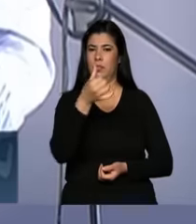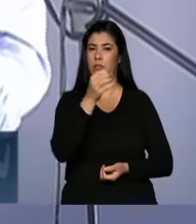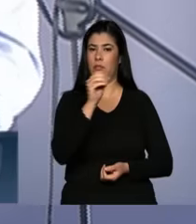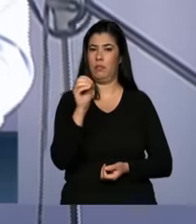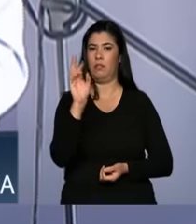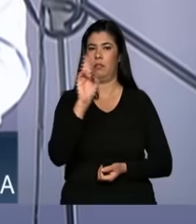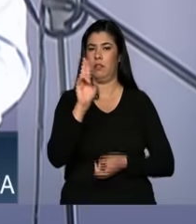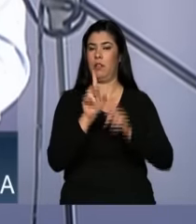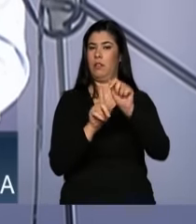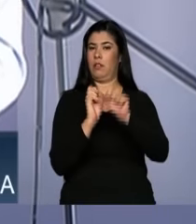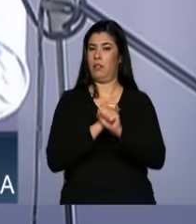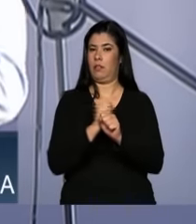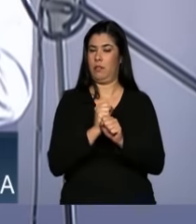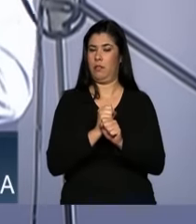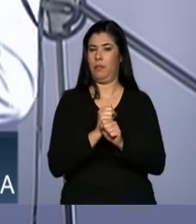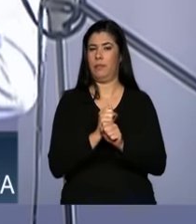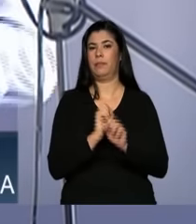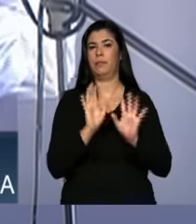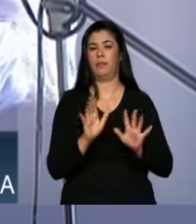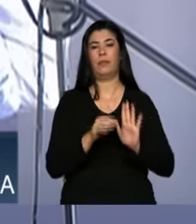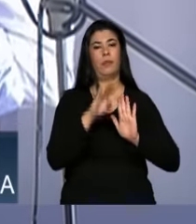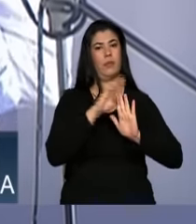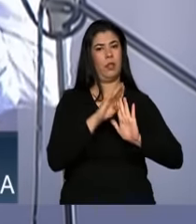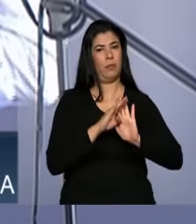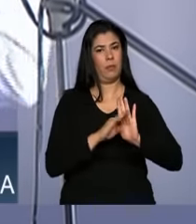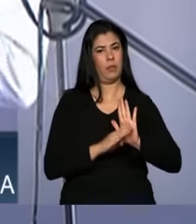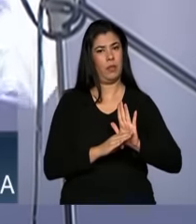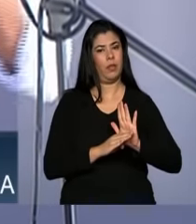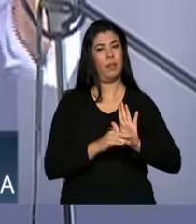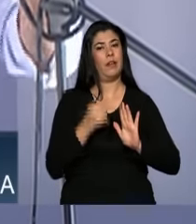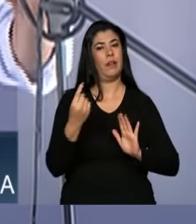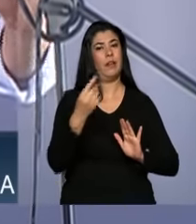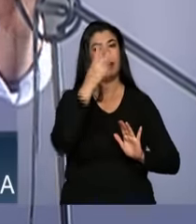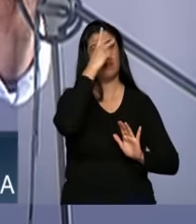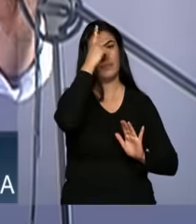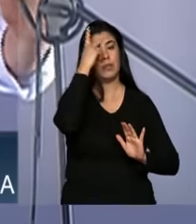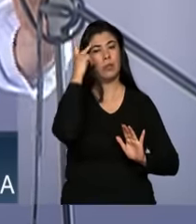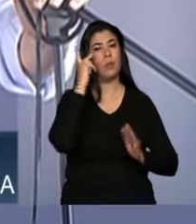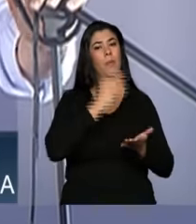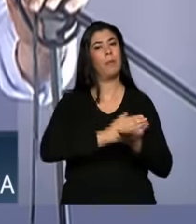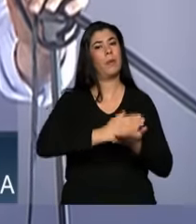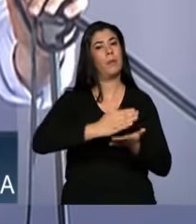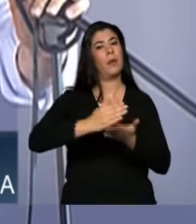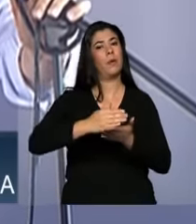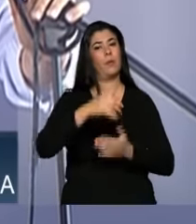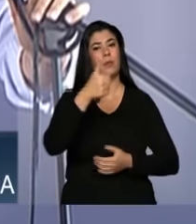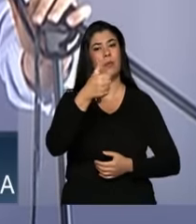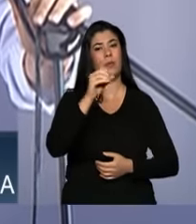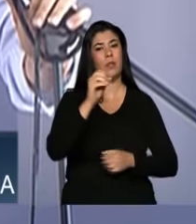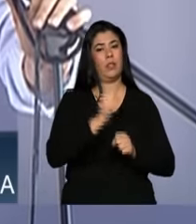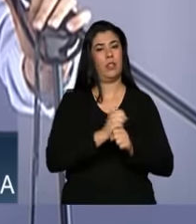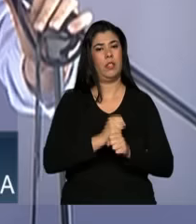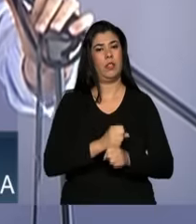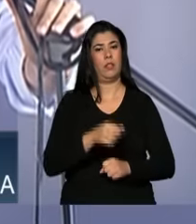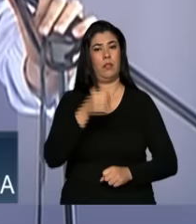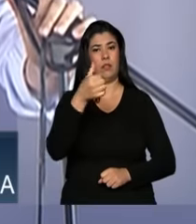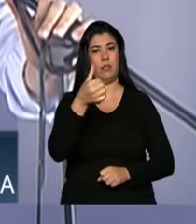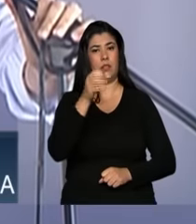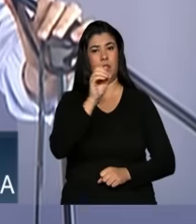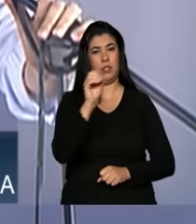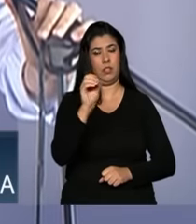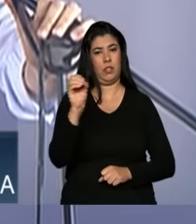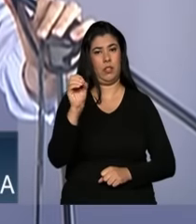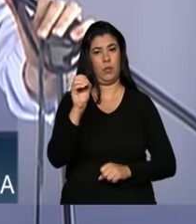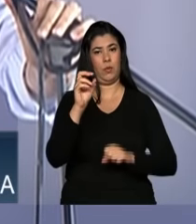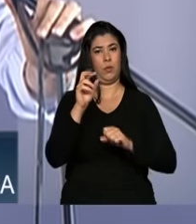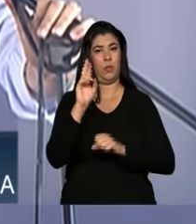600, não é isso? O programa, cada um vai ter que pagar durante 10 anos. R$ 600